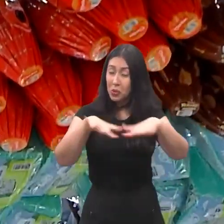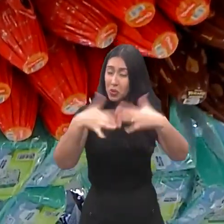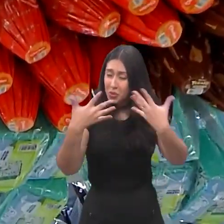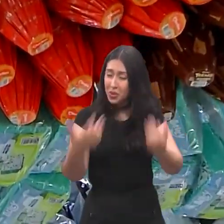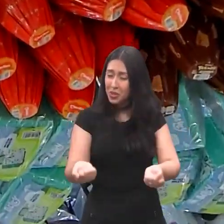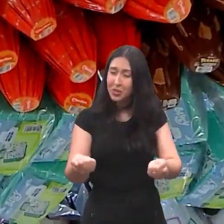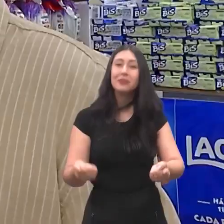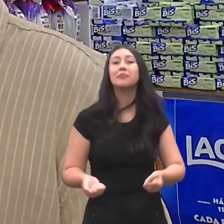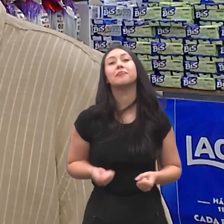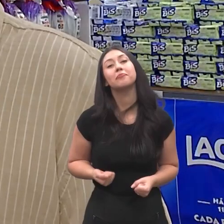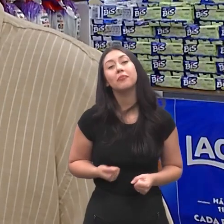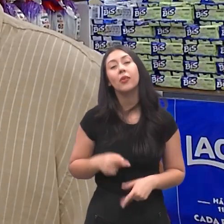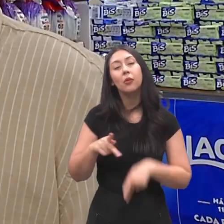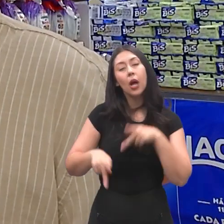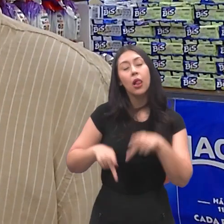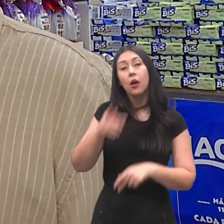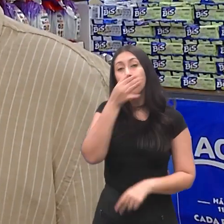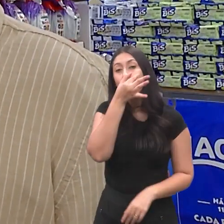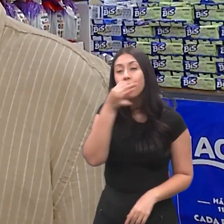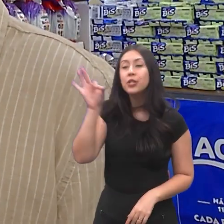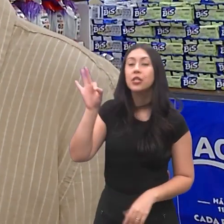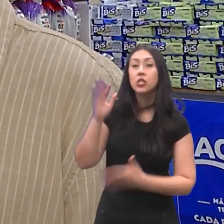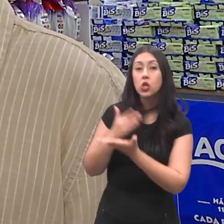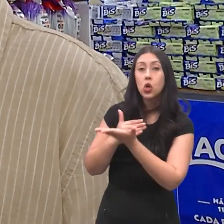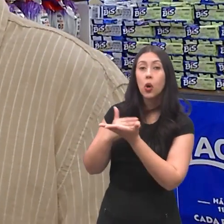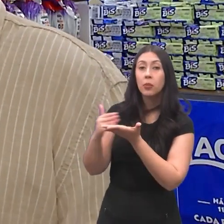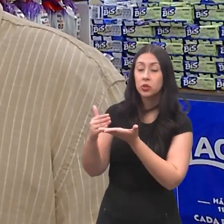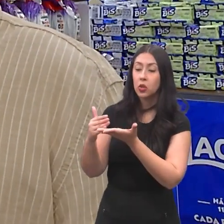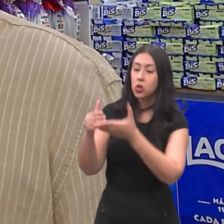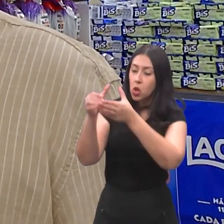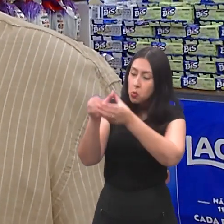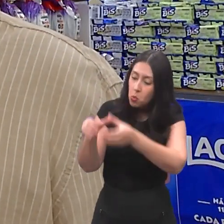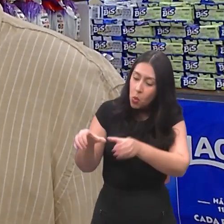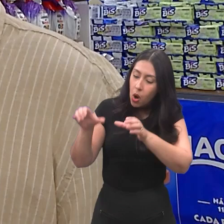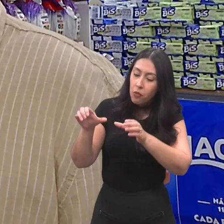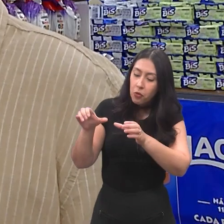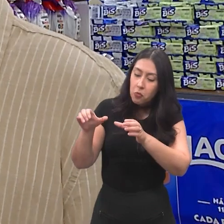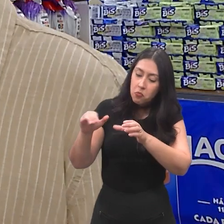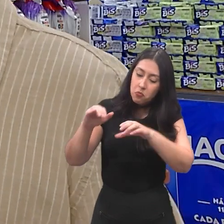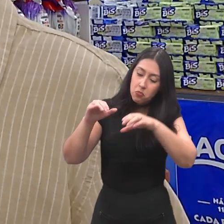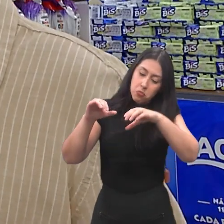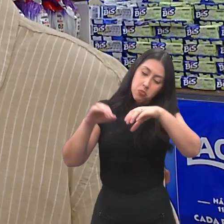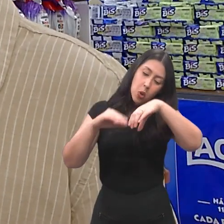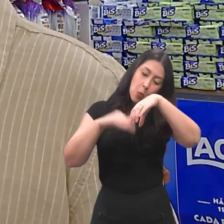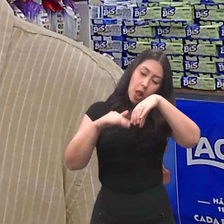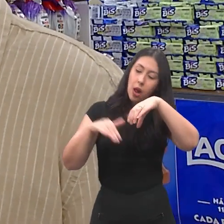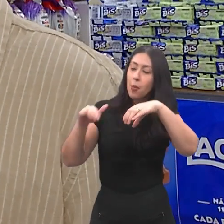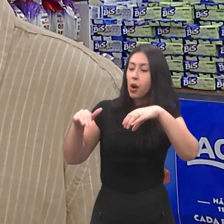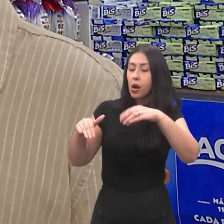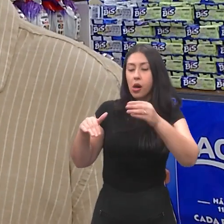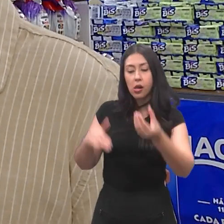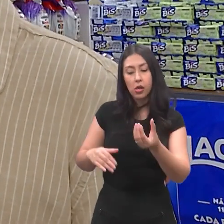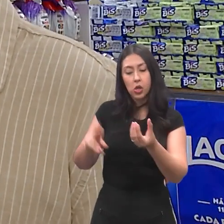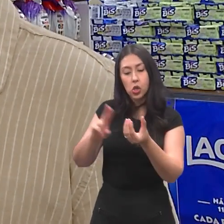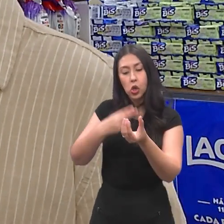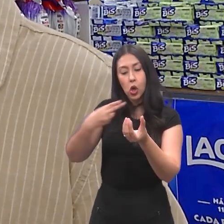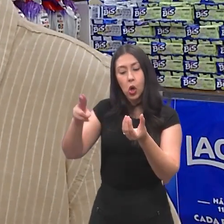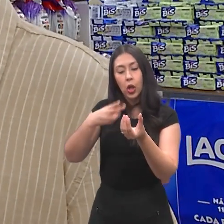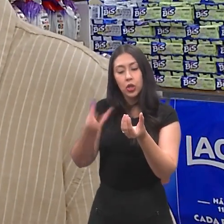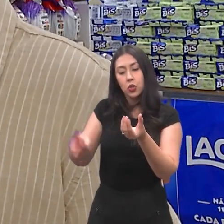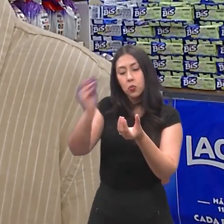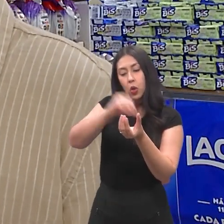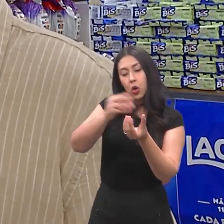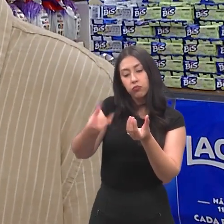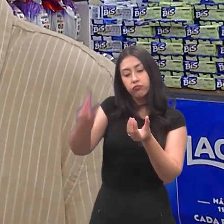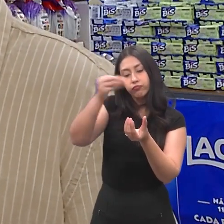apelo comercial. Os franceses começaram a rechear, tirar o conteúdo dos ovos de galinha, por exemplo, e rechear com chocolate. Uma